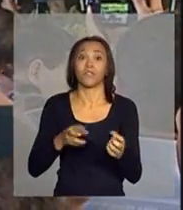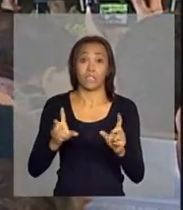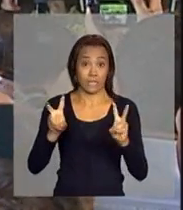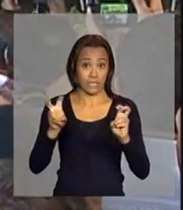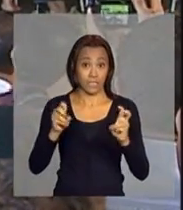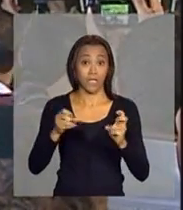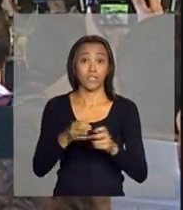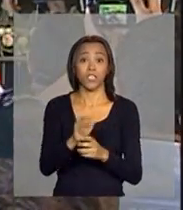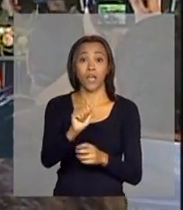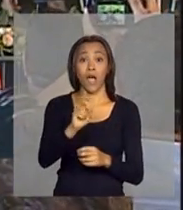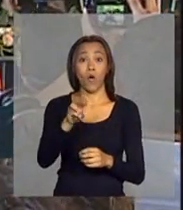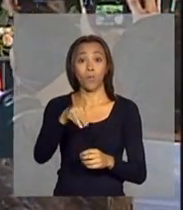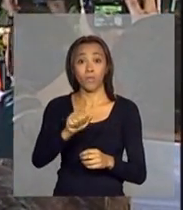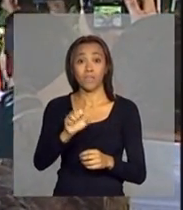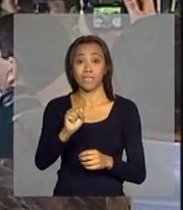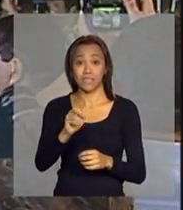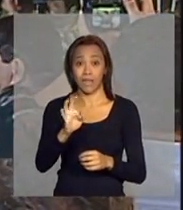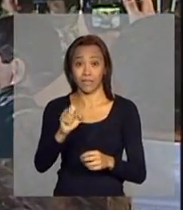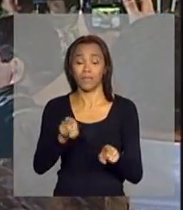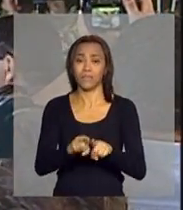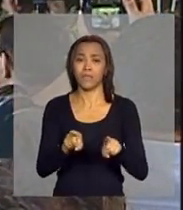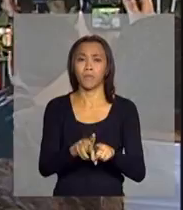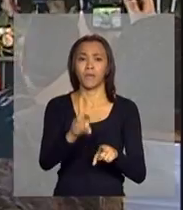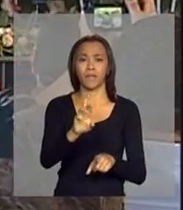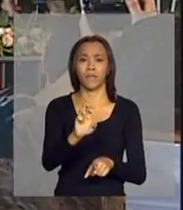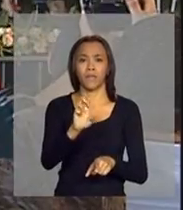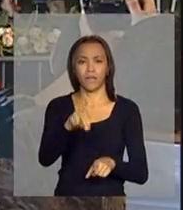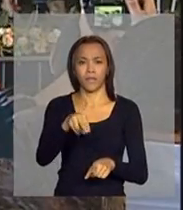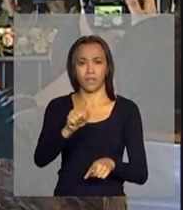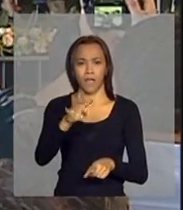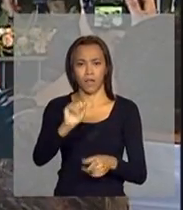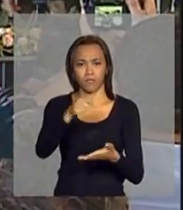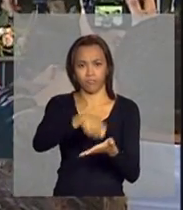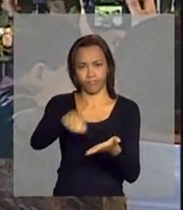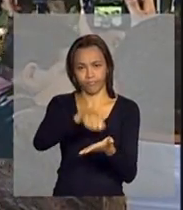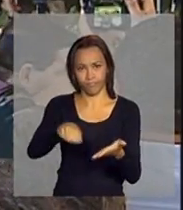de Almir Sater e Renato Teixeira.